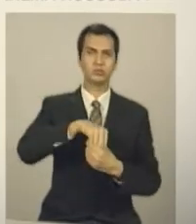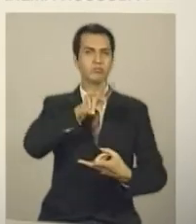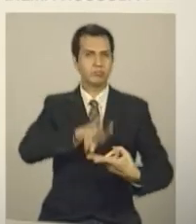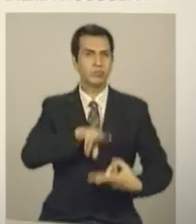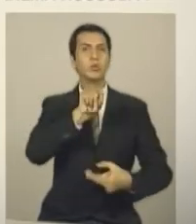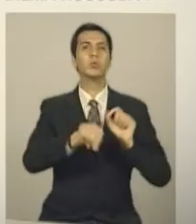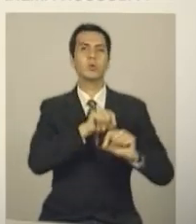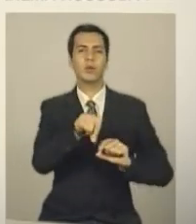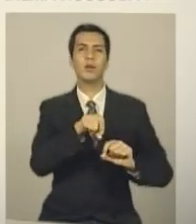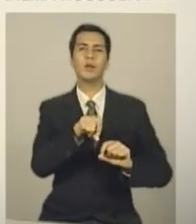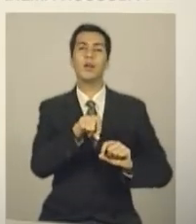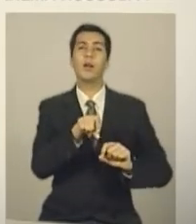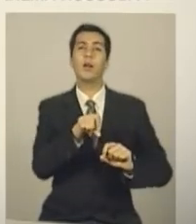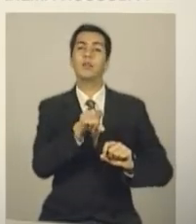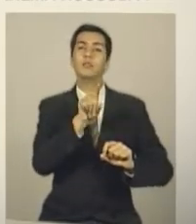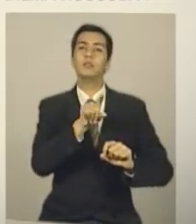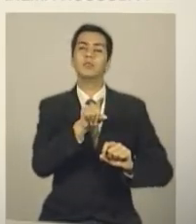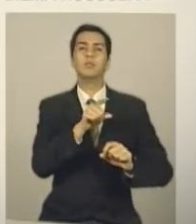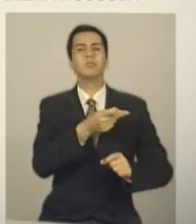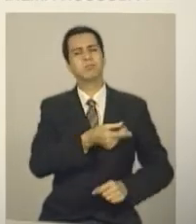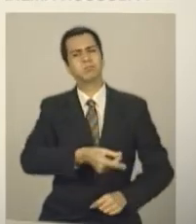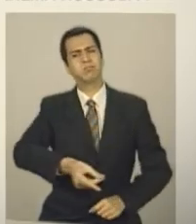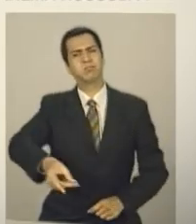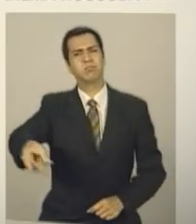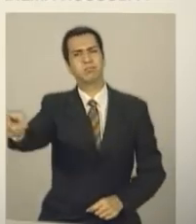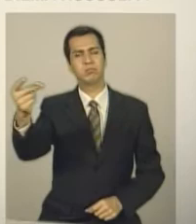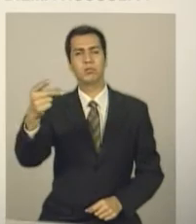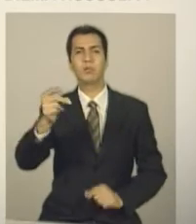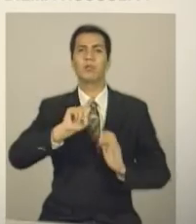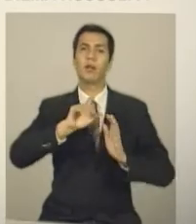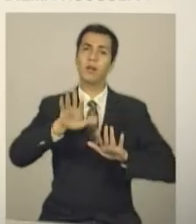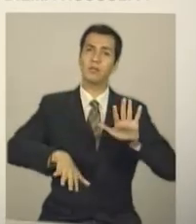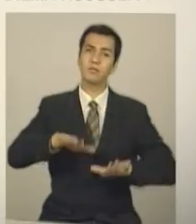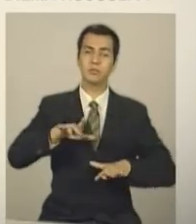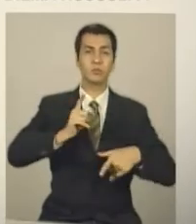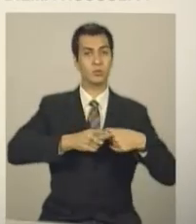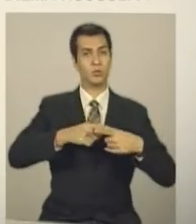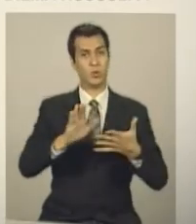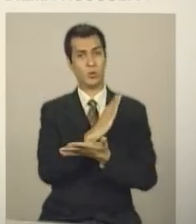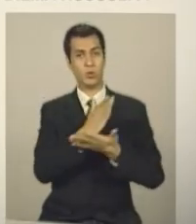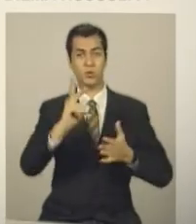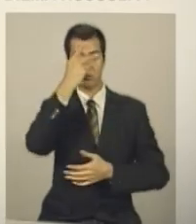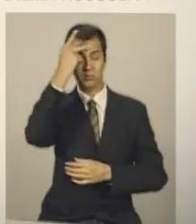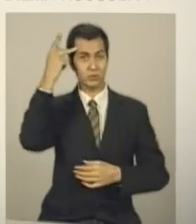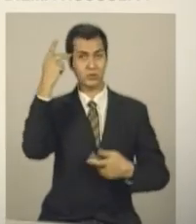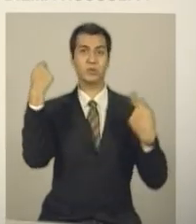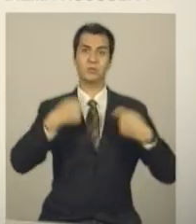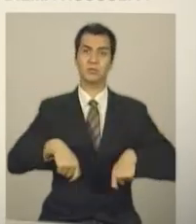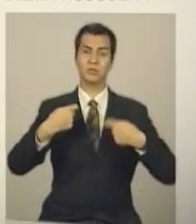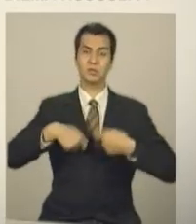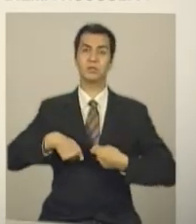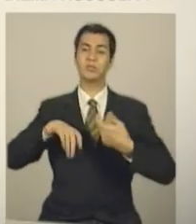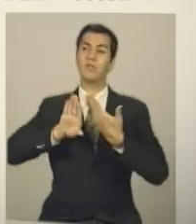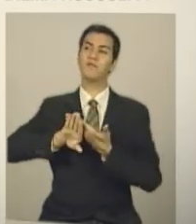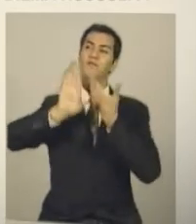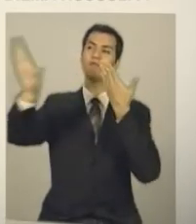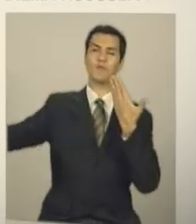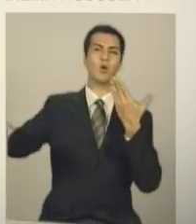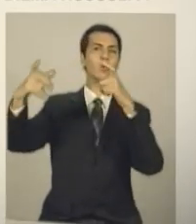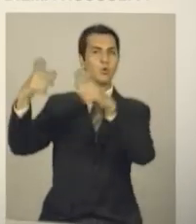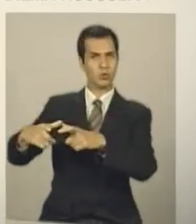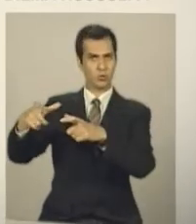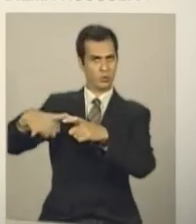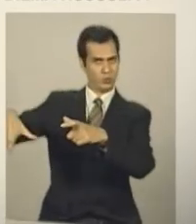quando for o caso isso porque algumas pessoas precisam ficar um tempo longe do ambiente que as